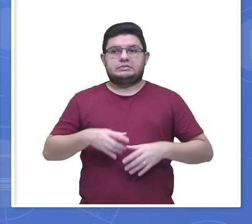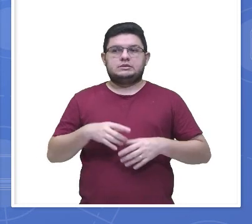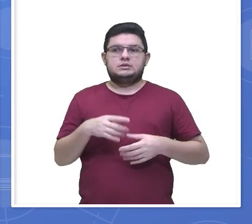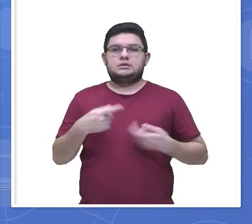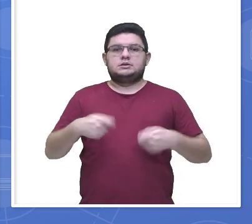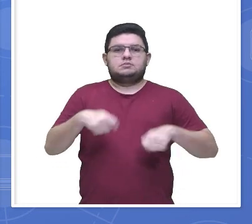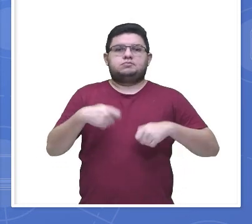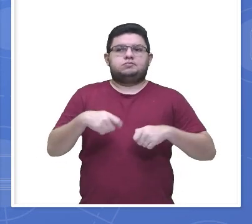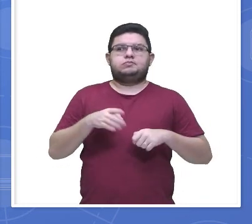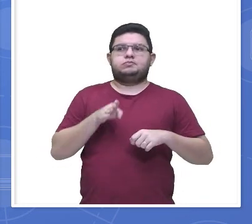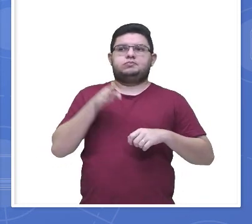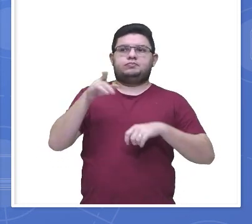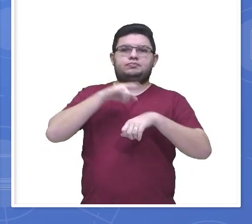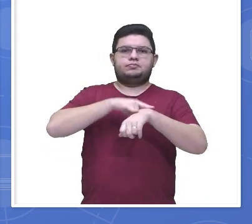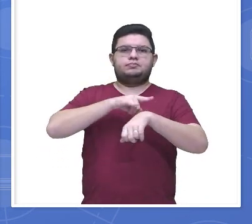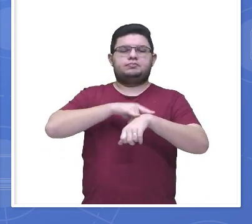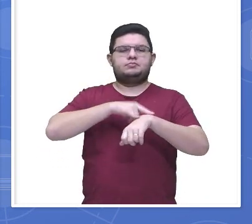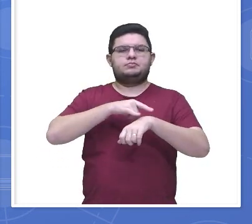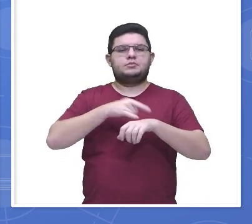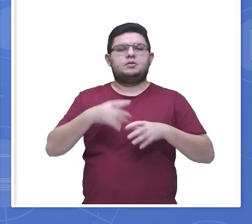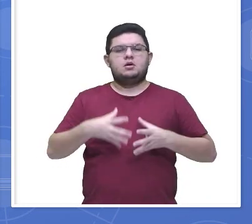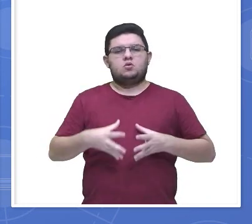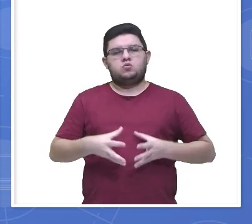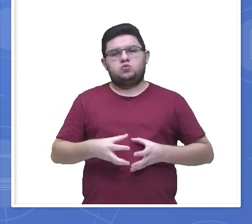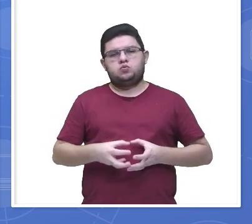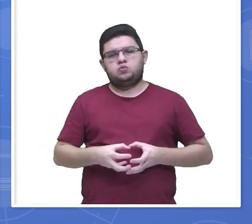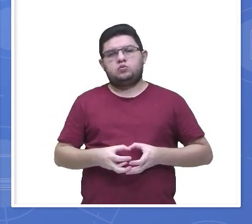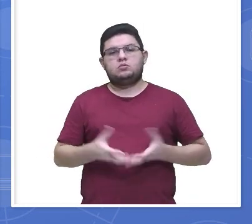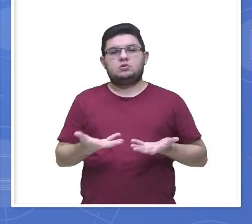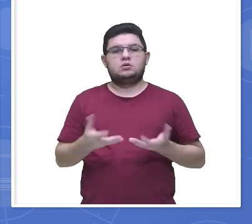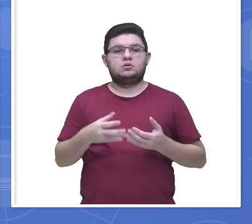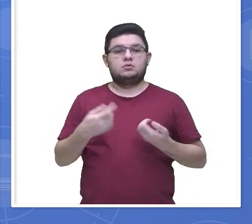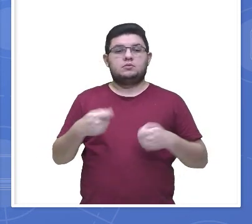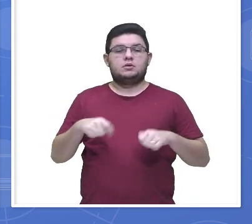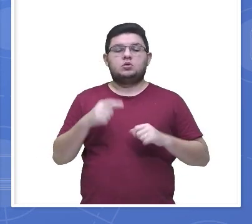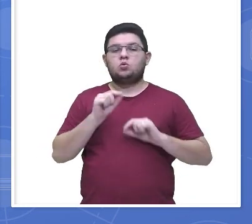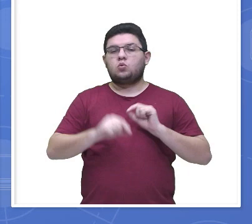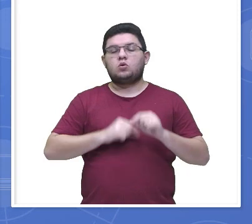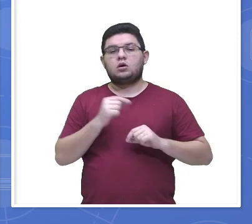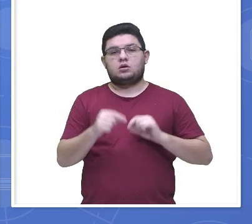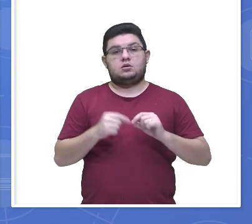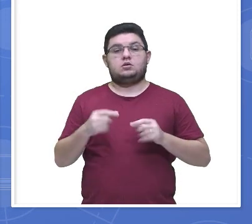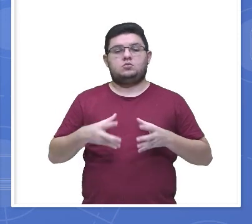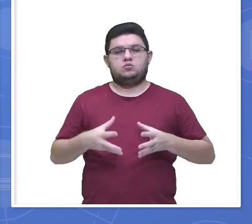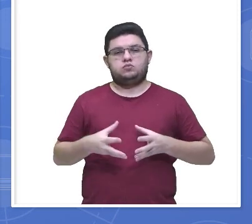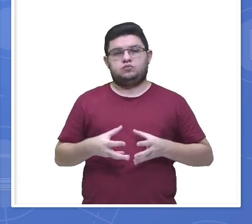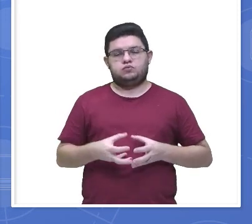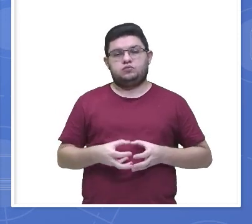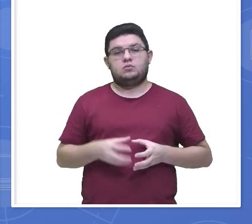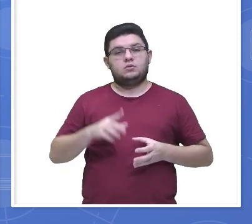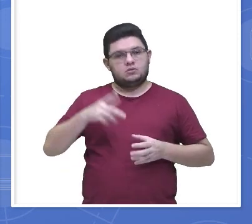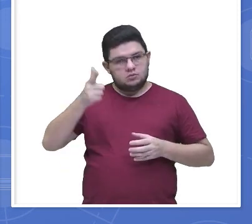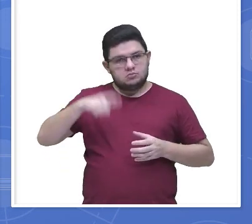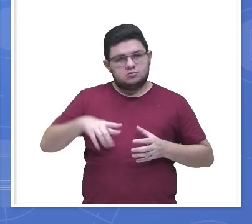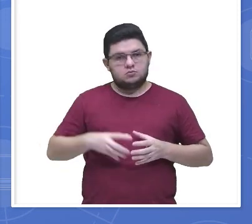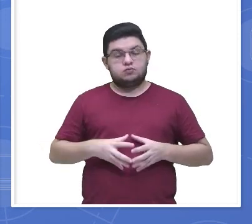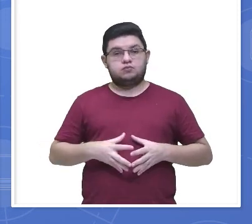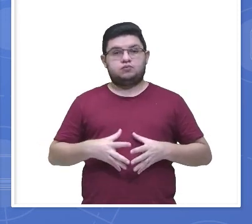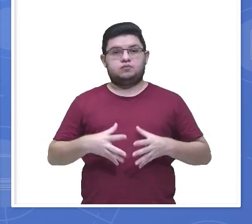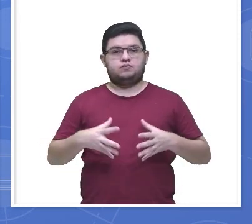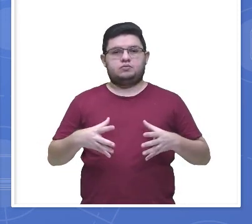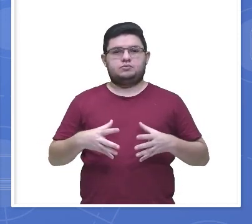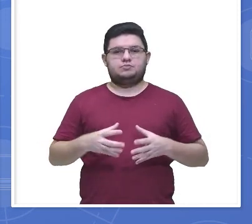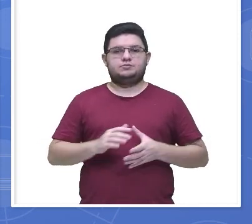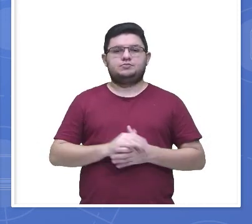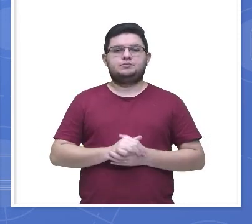consiga ir ao banheiro para esvaziar. Então, ela precisa ficar ali, ó, relaxada, né, para se encher de urina. Então, o sistema